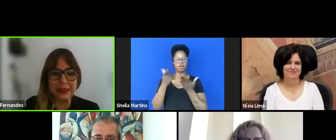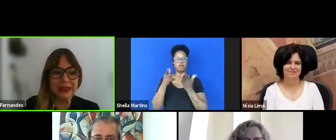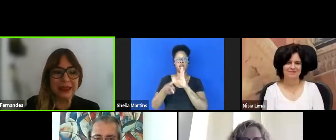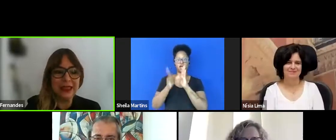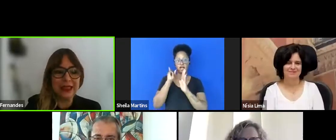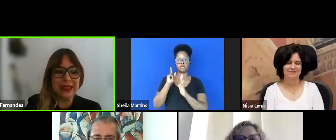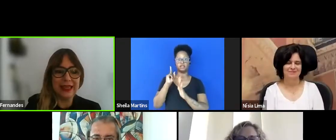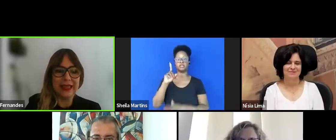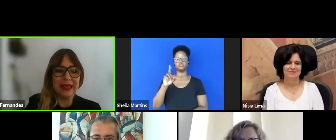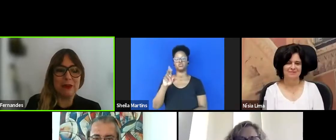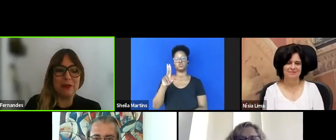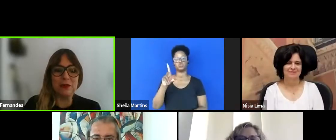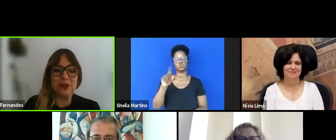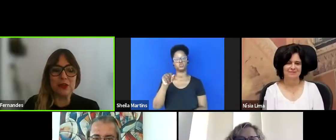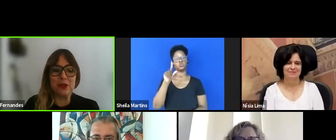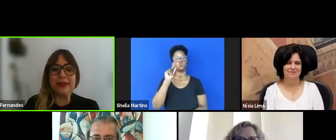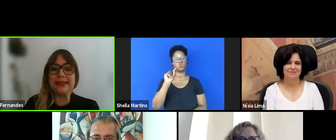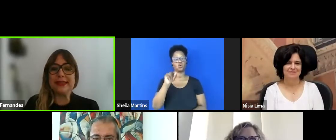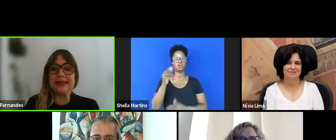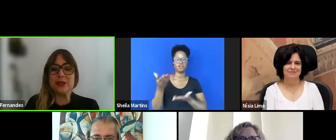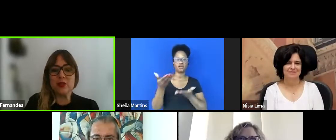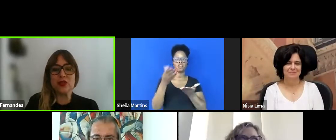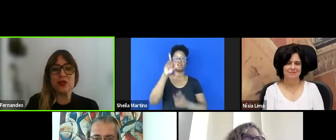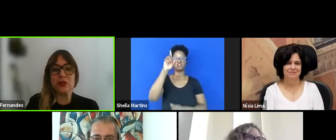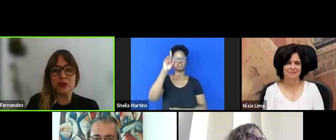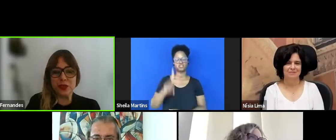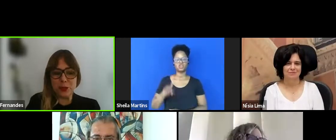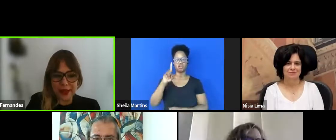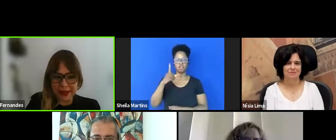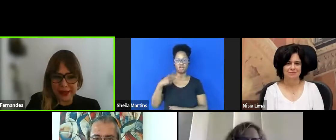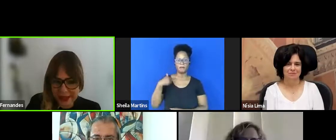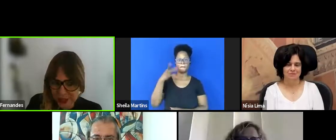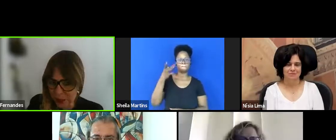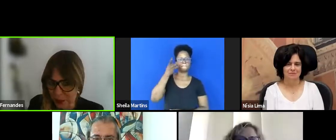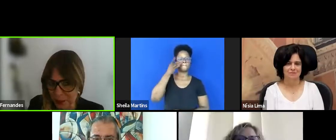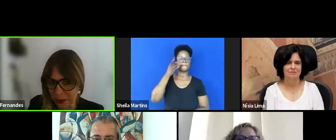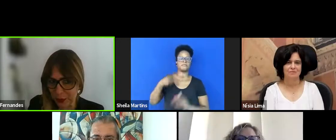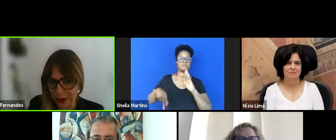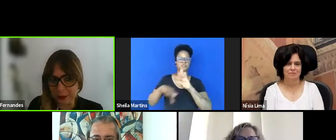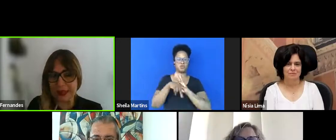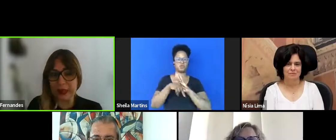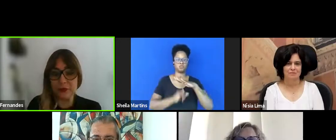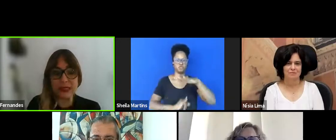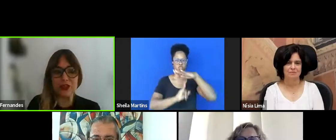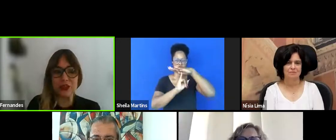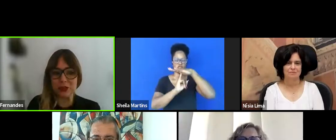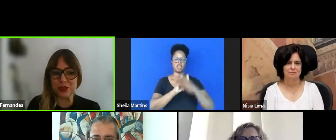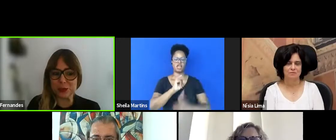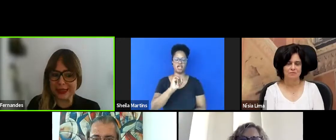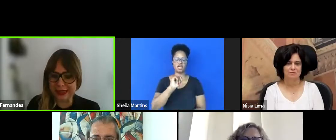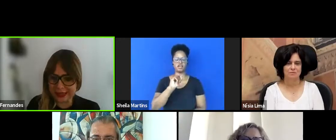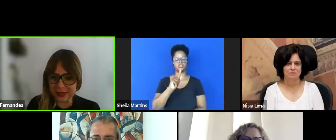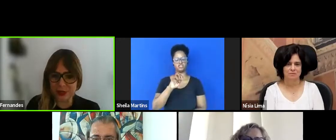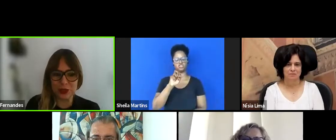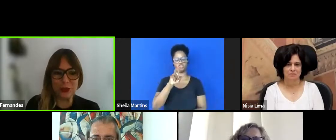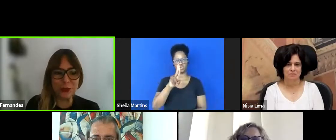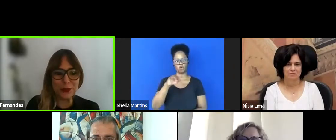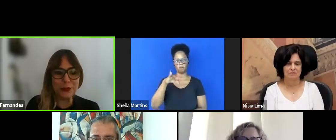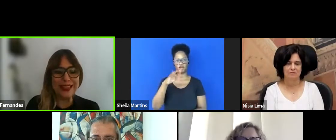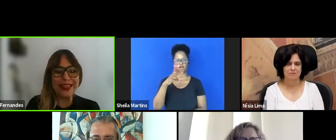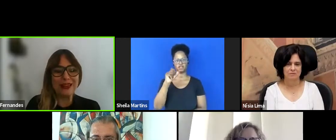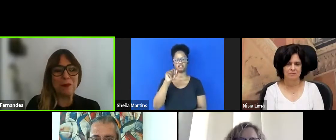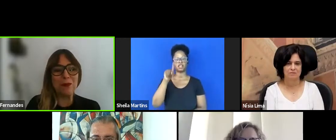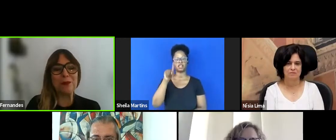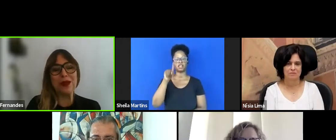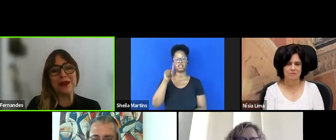para a Duda, a palavra ao diretor em exercício do Instituto Ageu Magalhães, doutor Manuel Lima, que é vice-diretor de pesquisa do